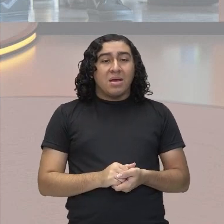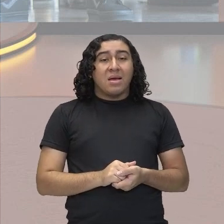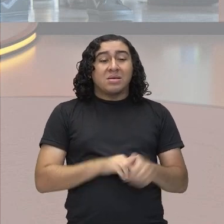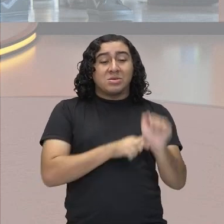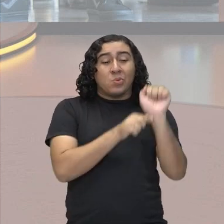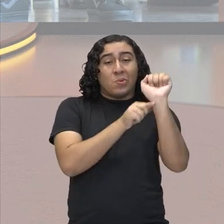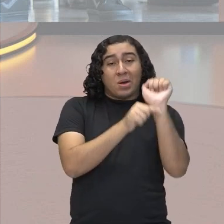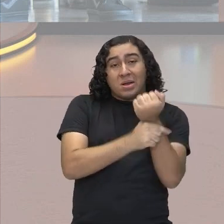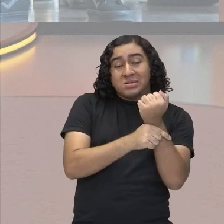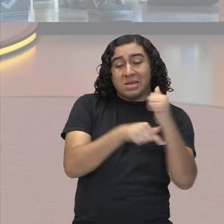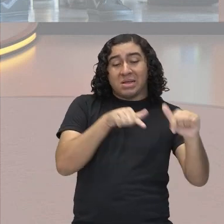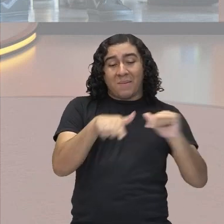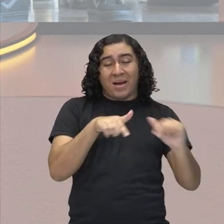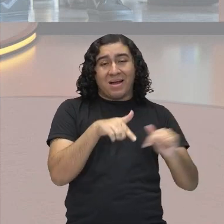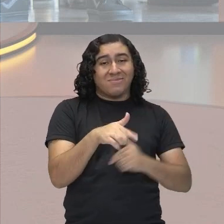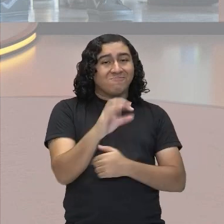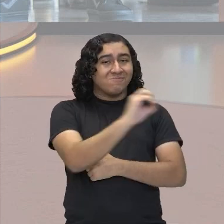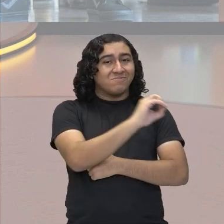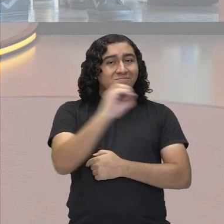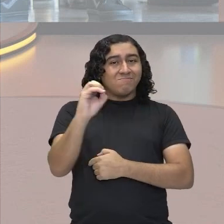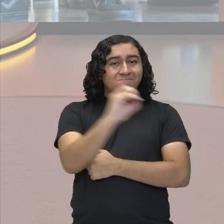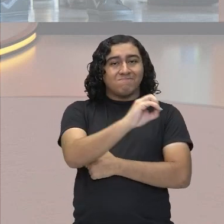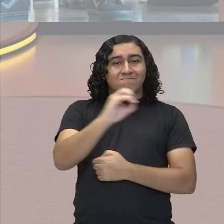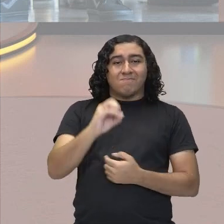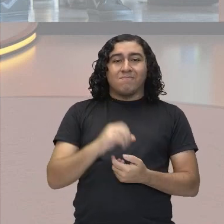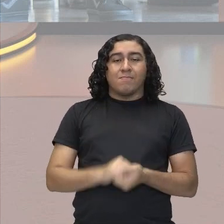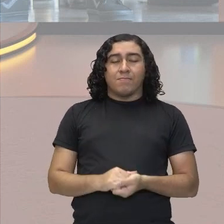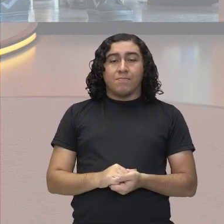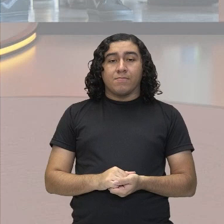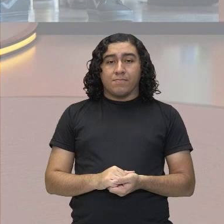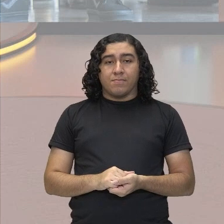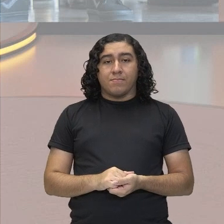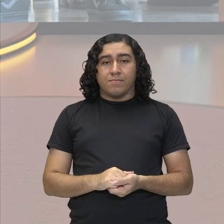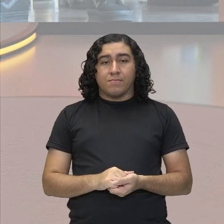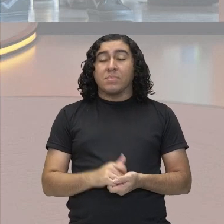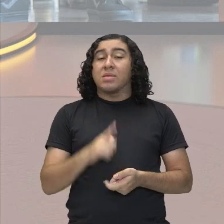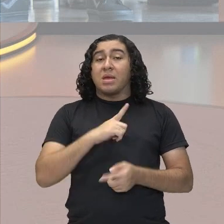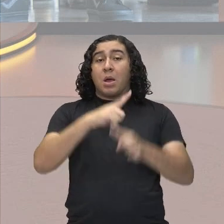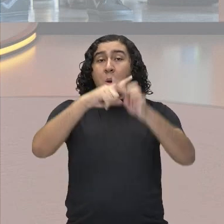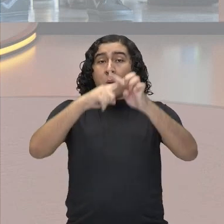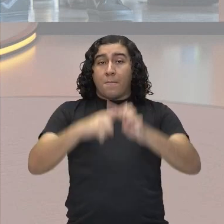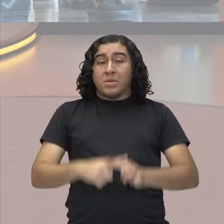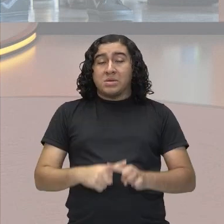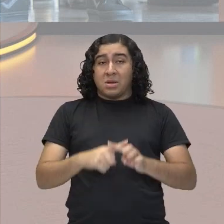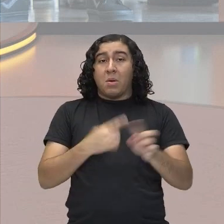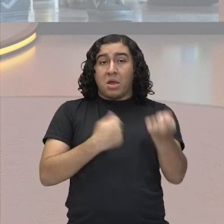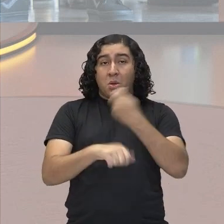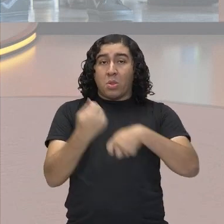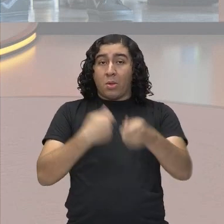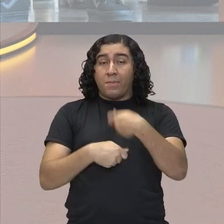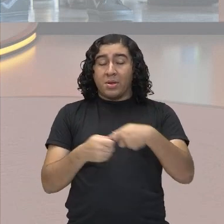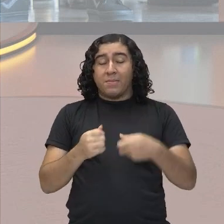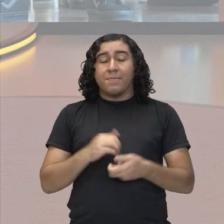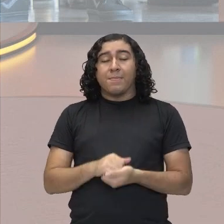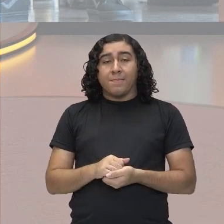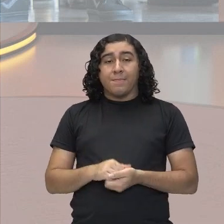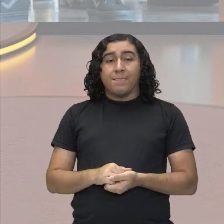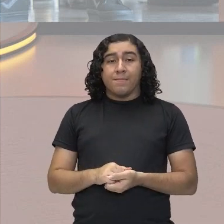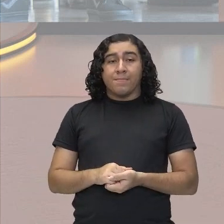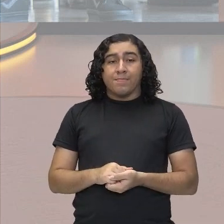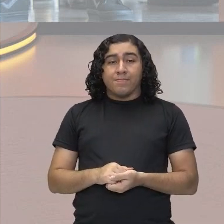segurança desse emprego também. Então, olha só, o que tem aí? A competição econômica, tá